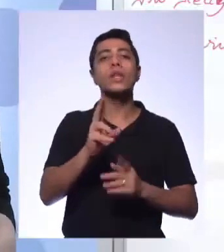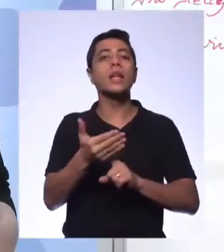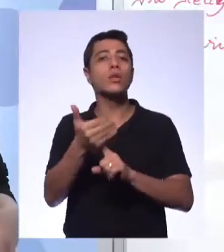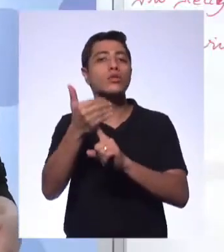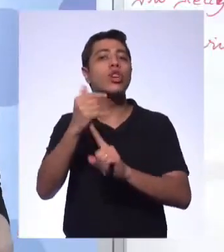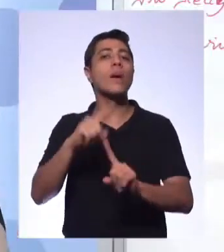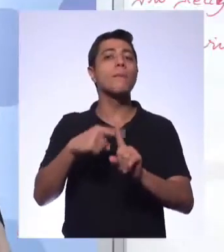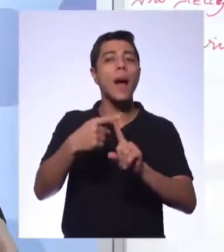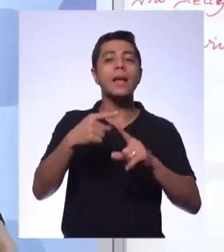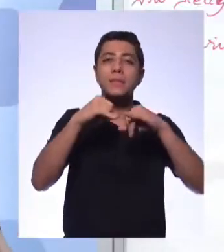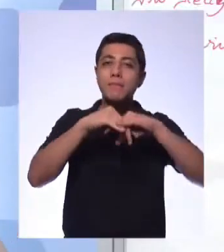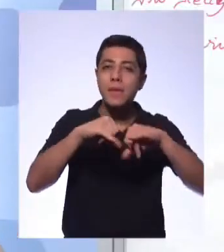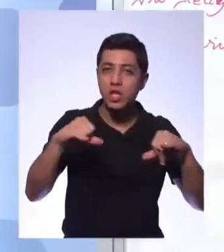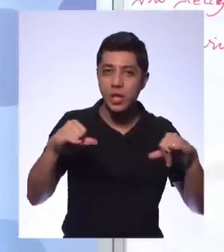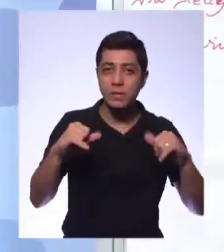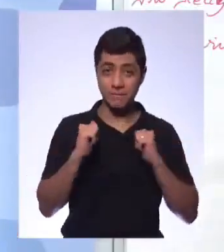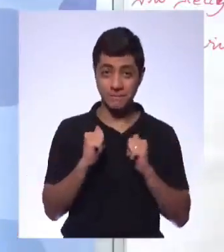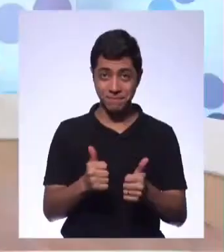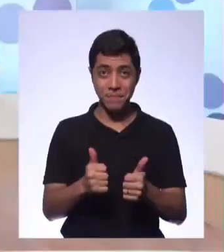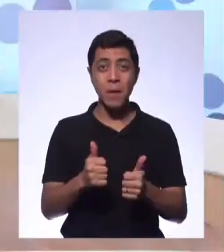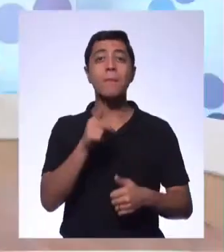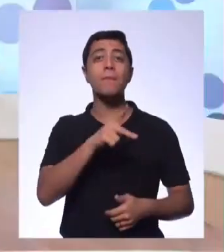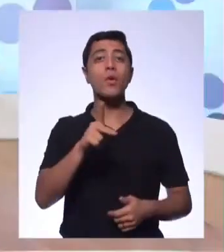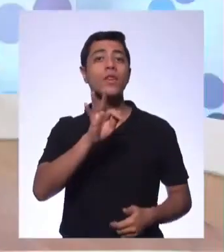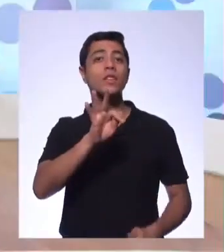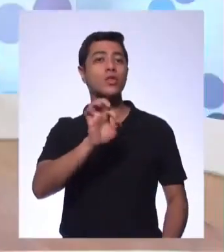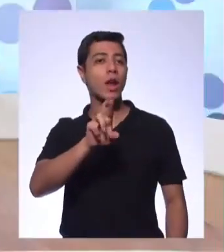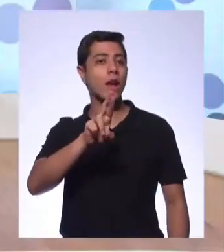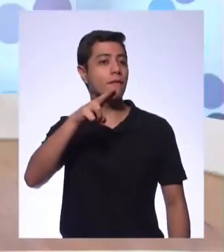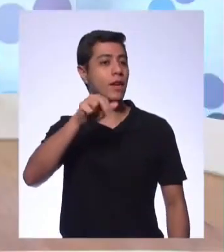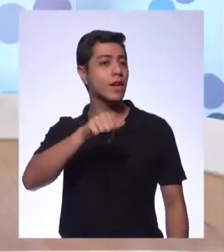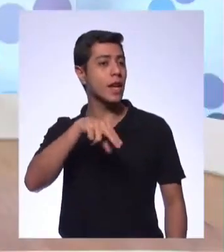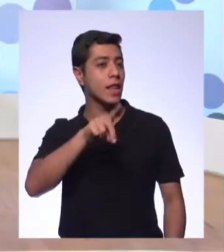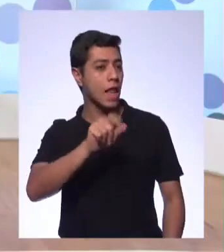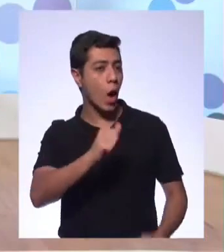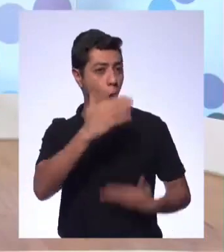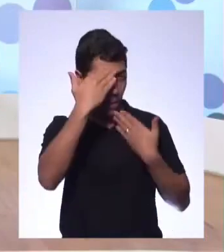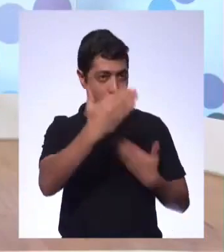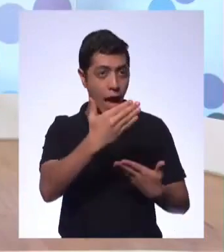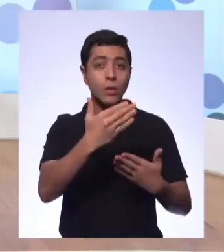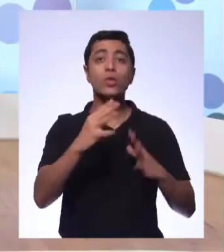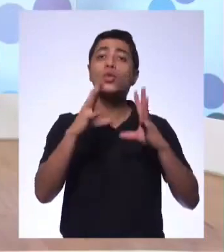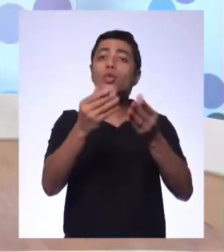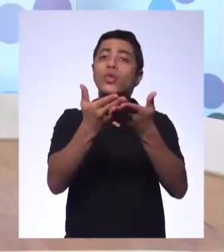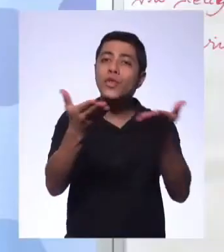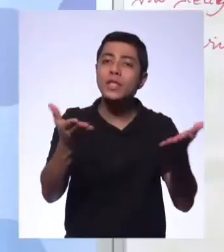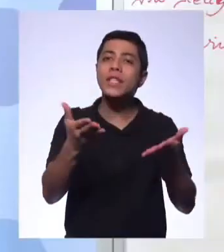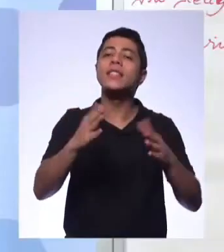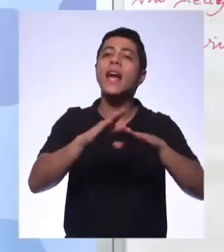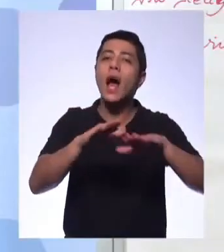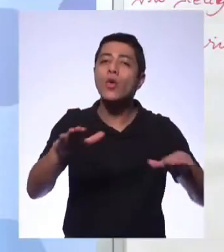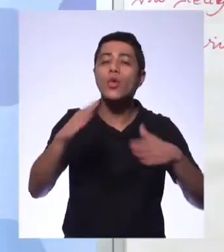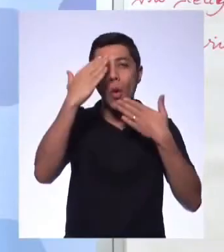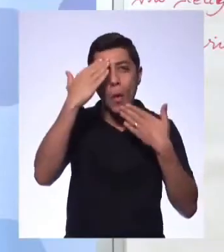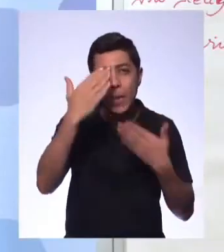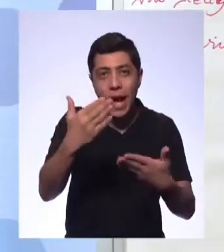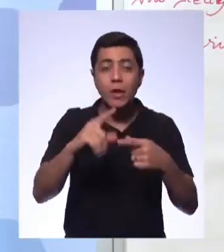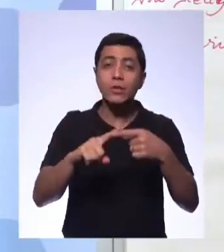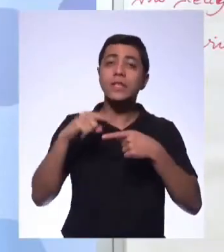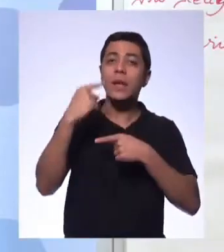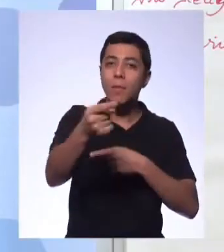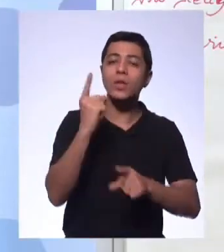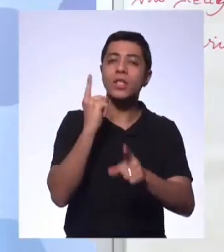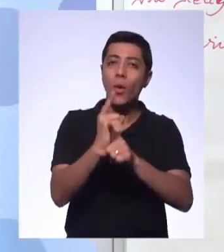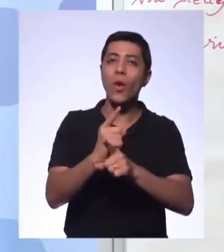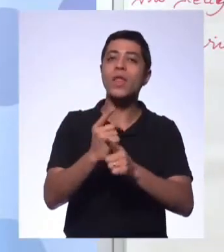digitais. Muito obrigada, professora Fernanda. Muito obrigada a todos vocês, alunos, e a gente se vê